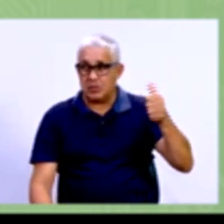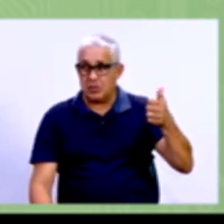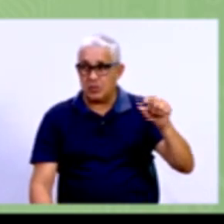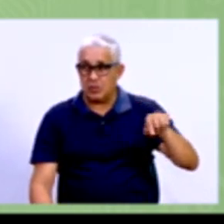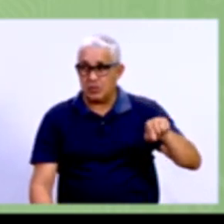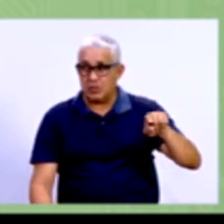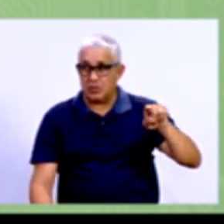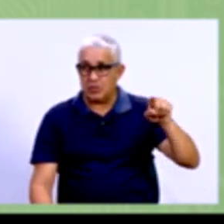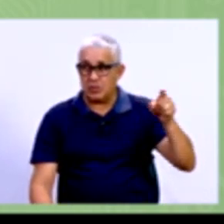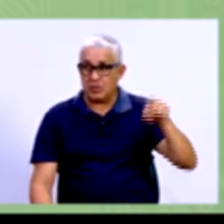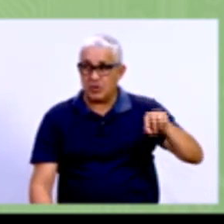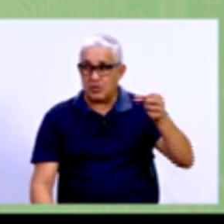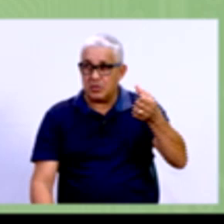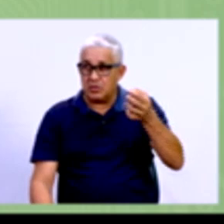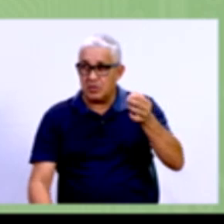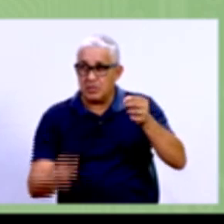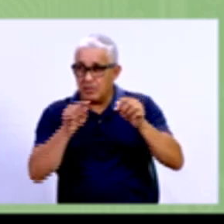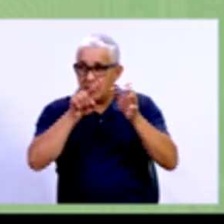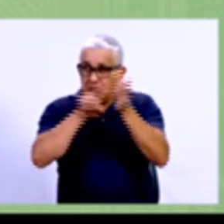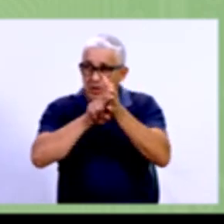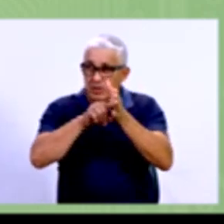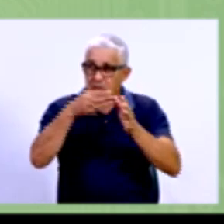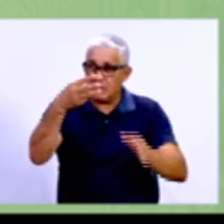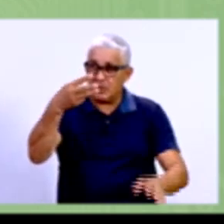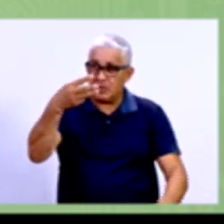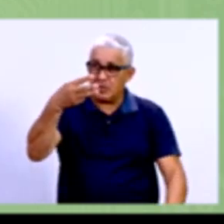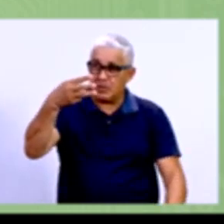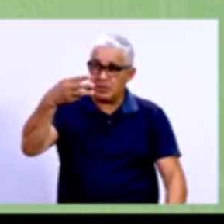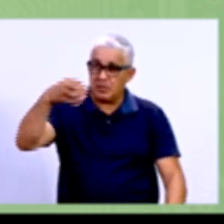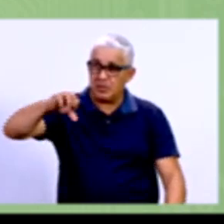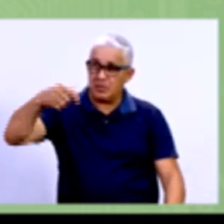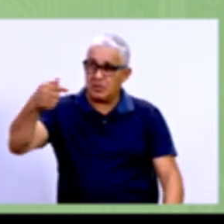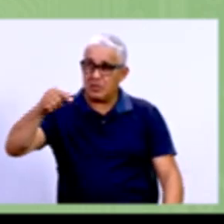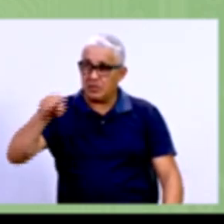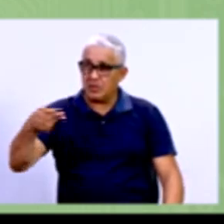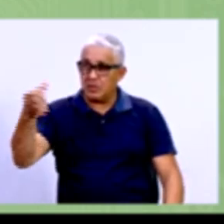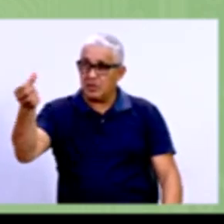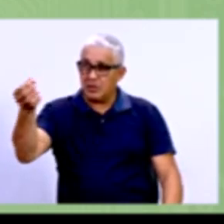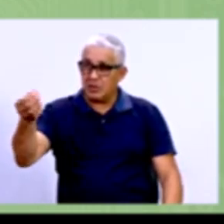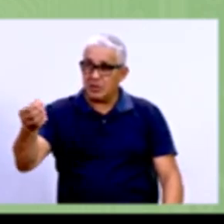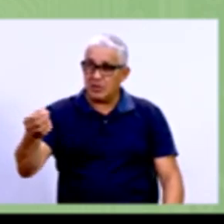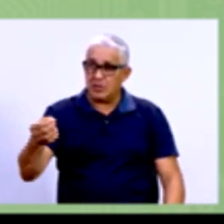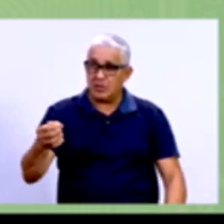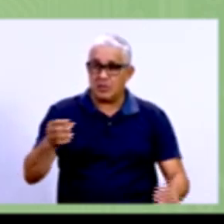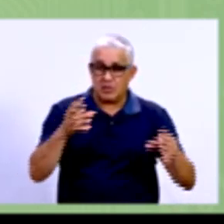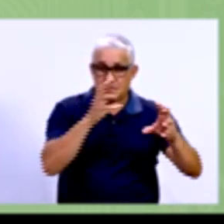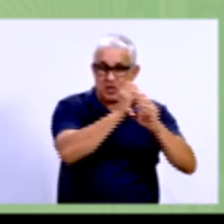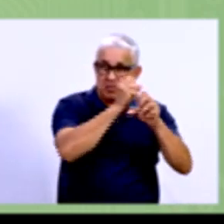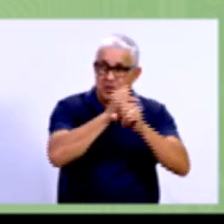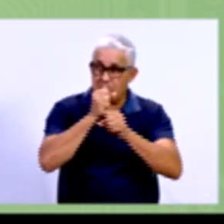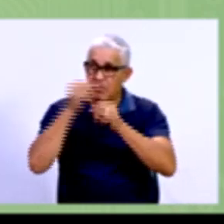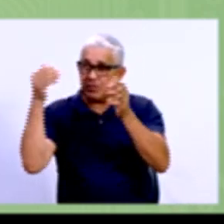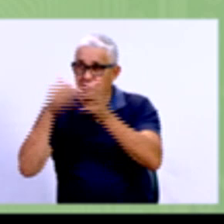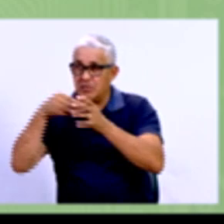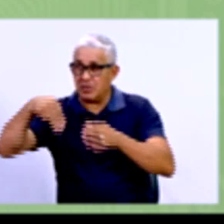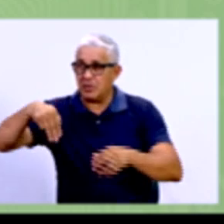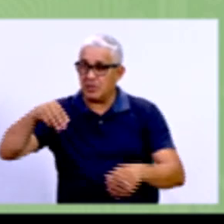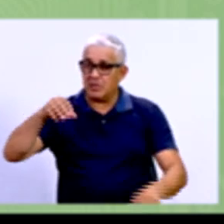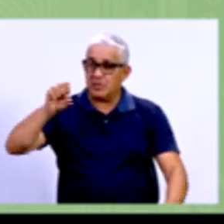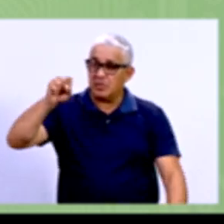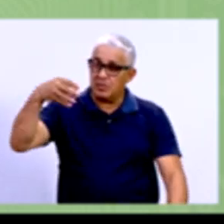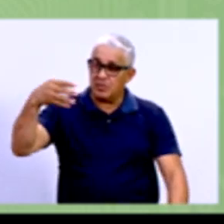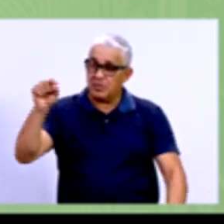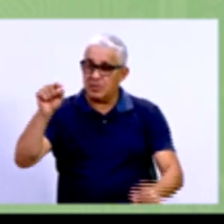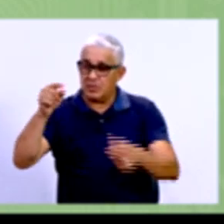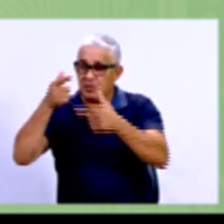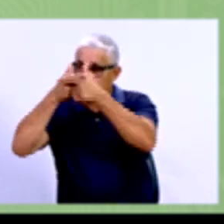e assim a gente vai fazendo. Até a gente chegar no valor total, no 84 dividido por 196,